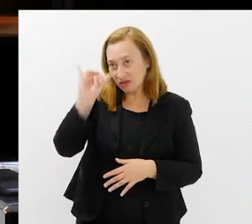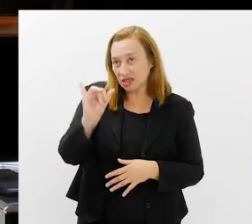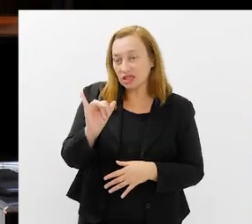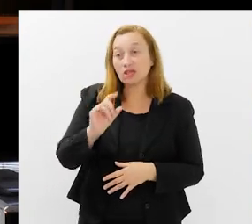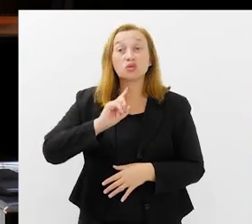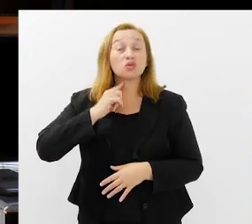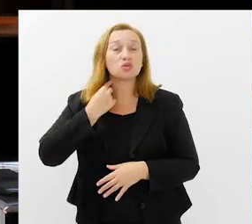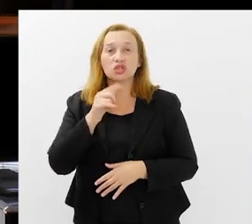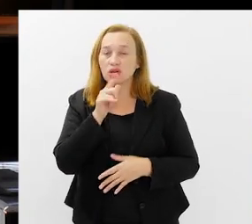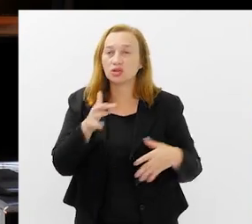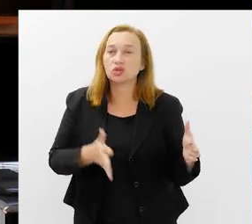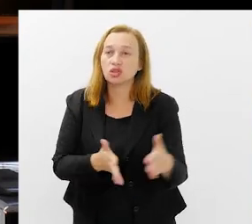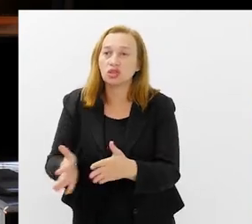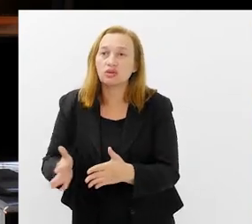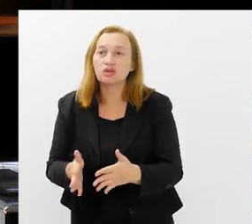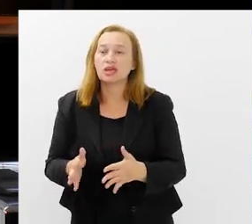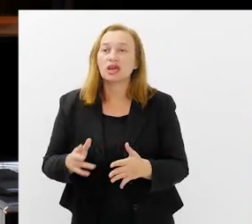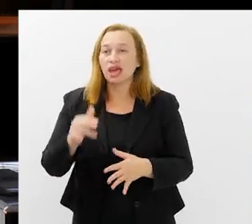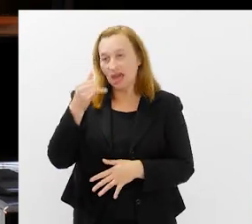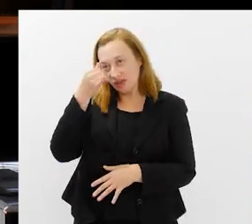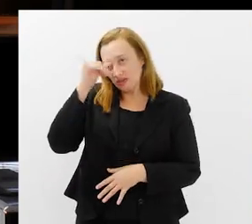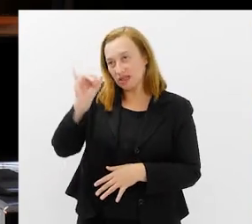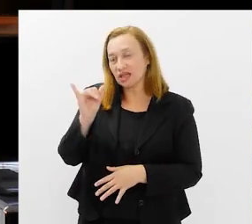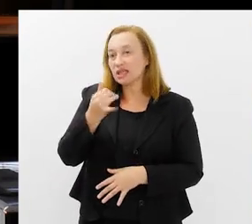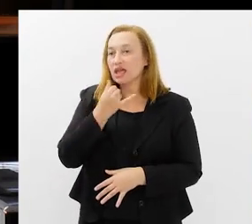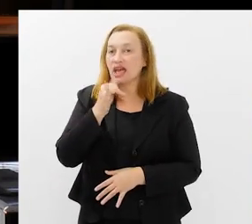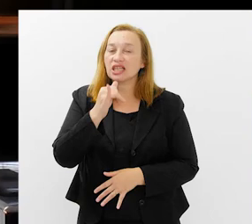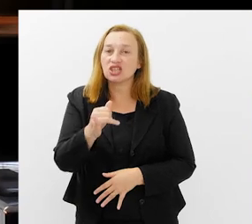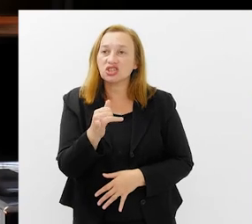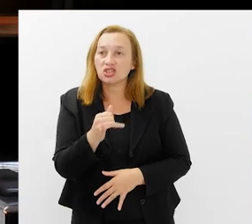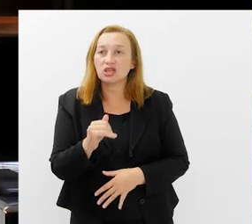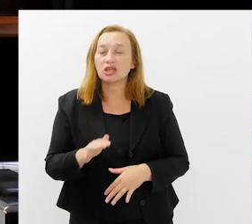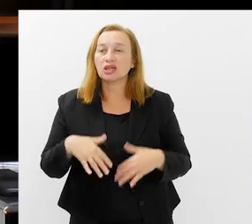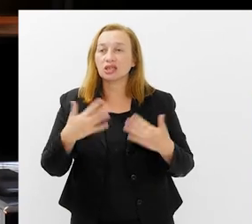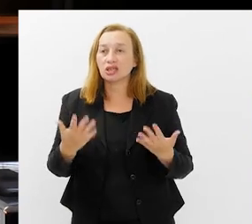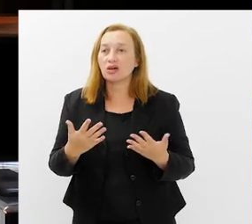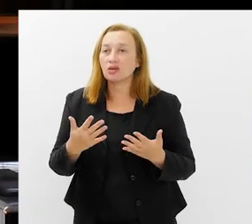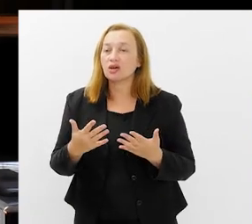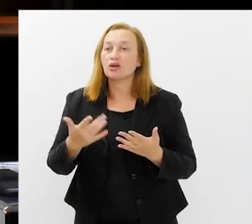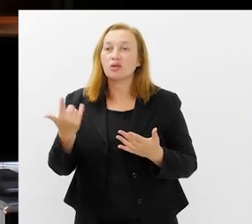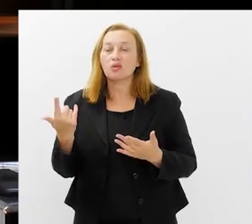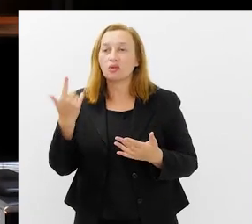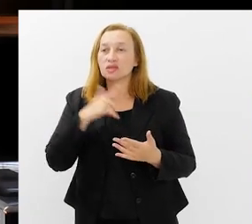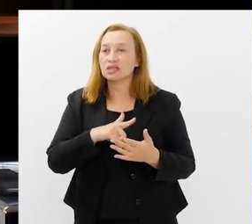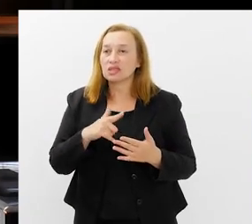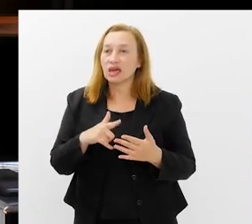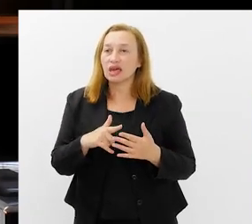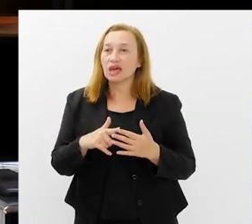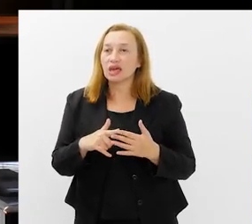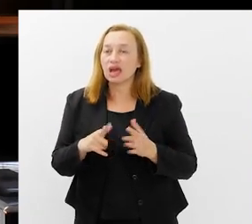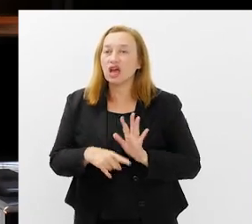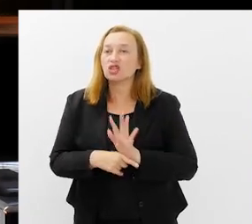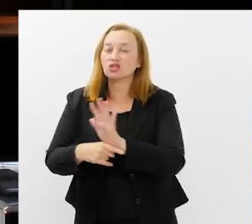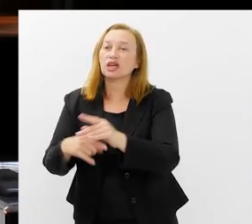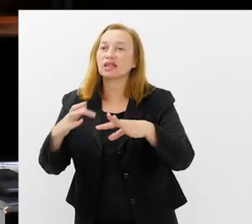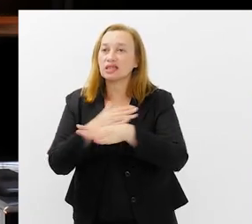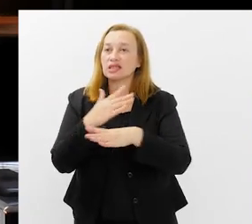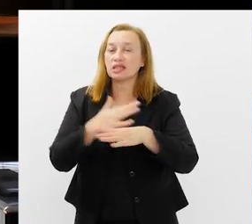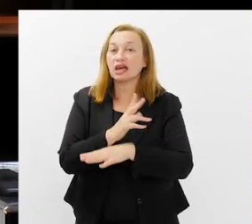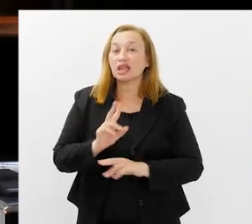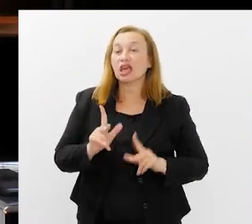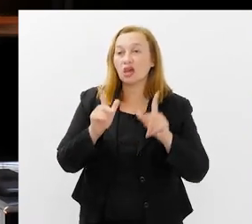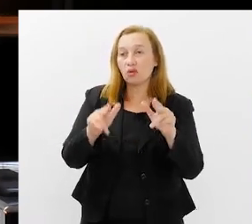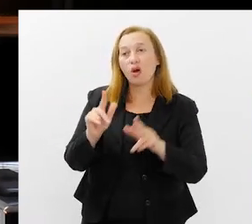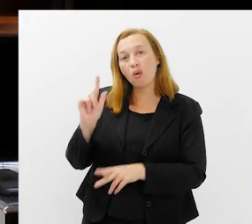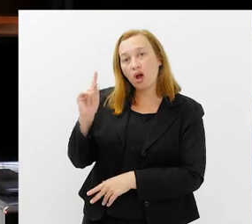está economizando energia. Só o que você não economiza de energia, você abastece uma cidade, anualmente uma cidade